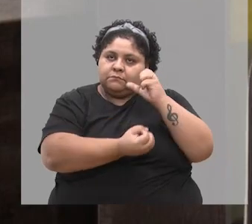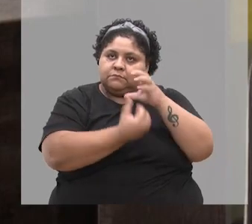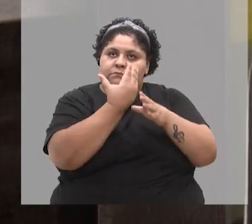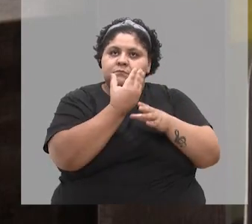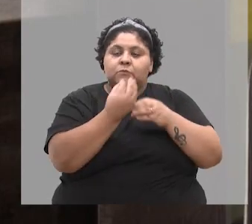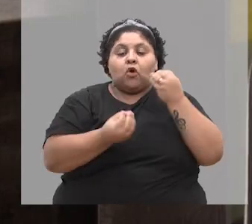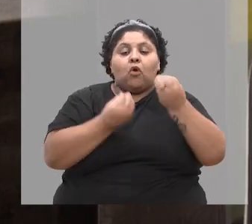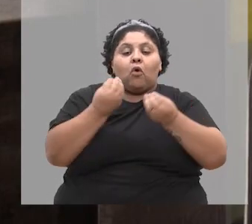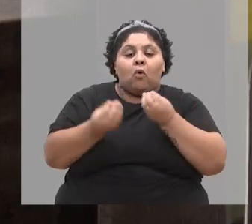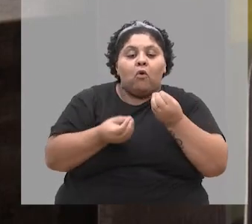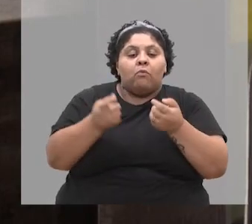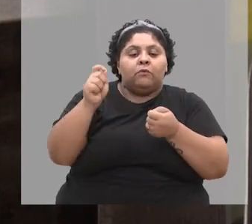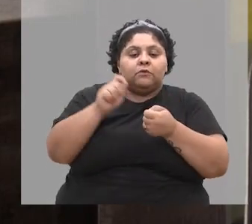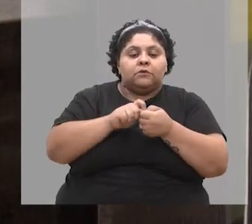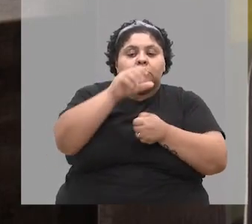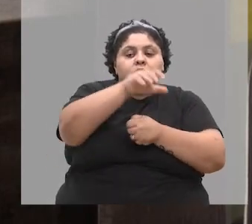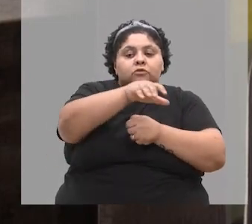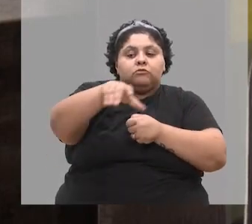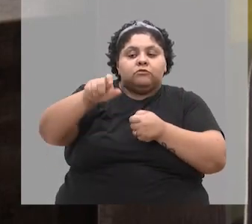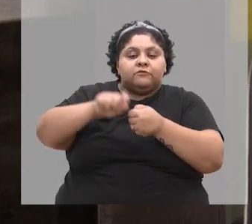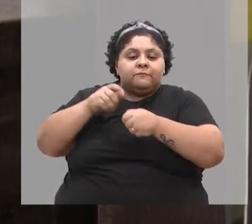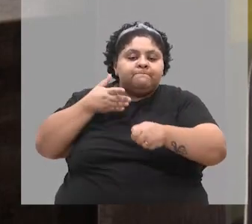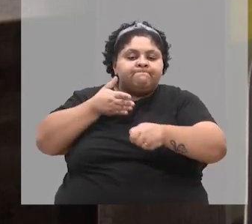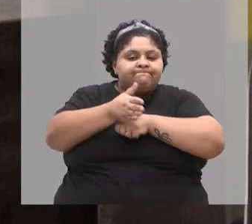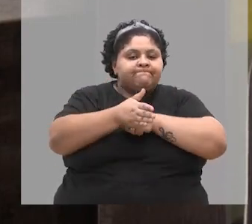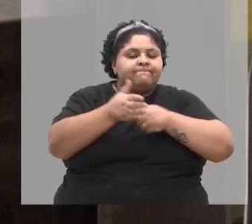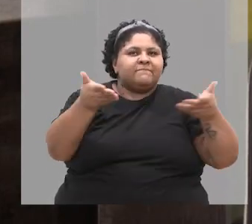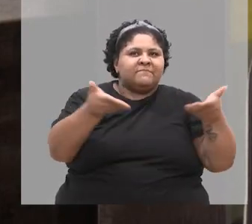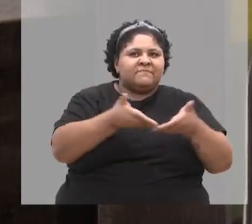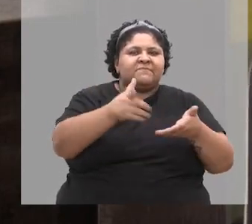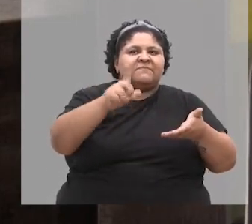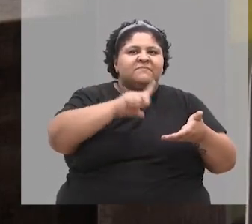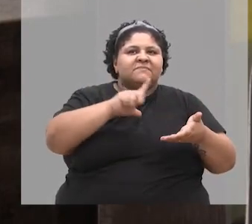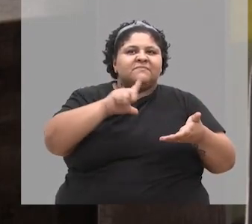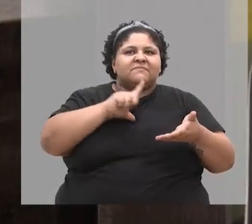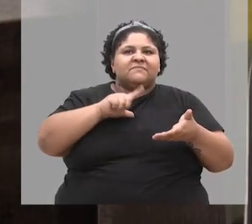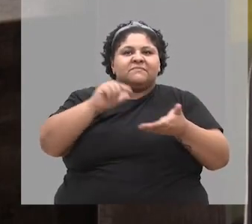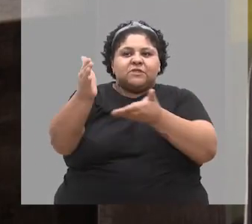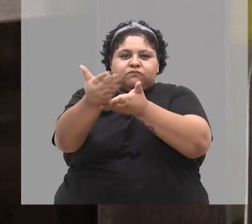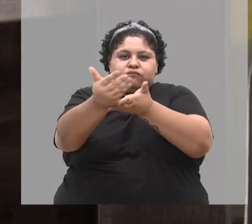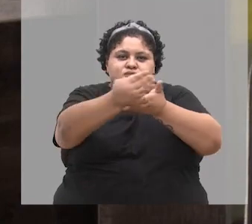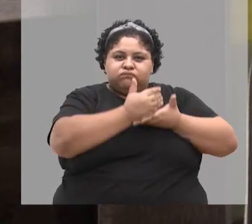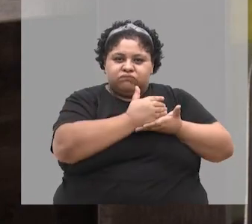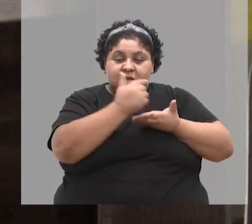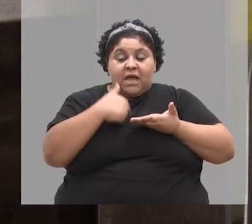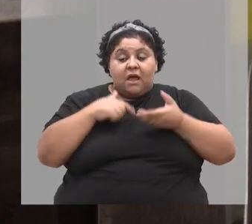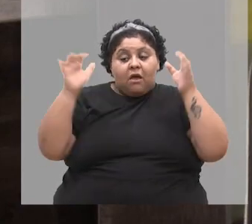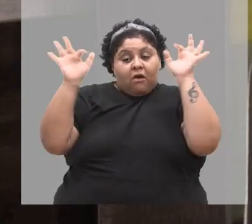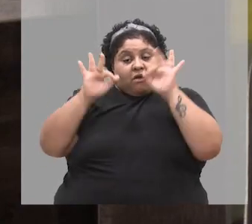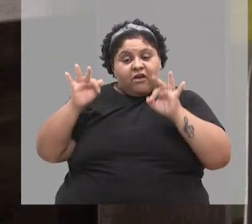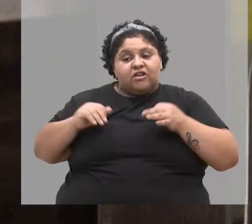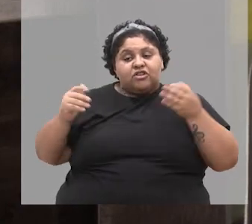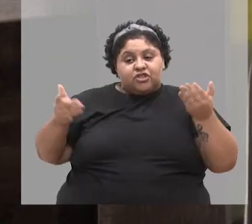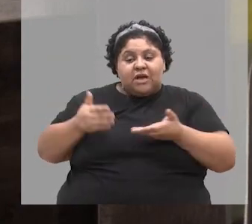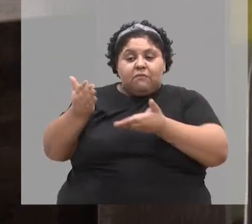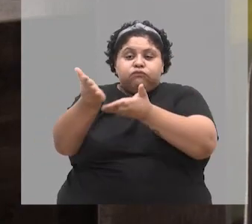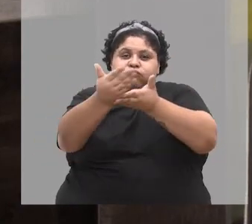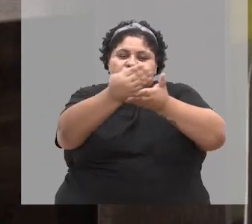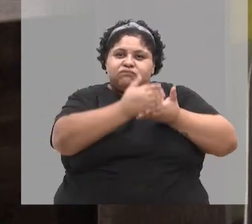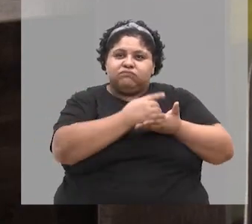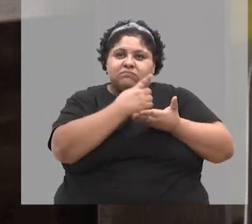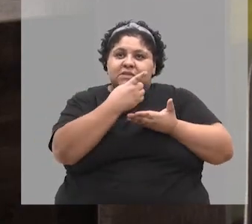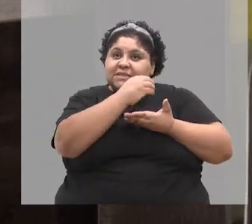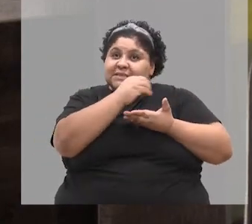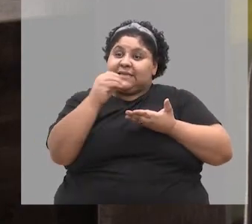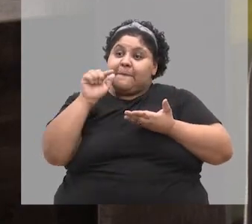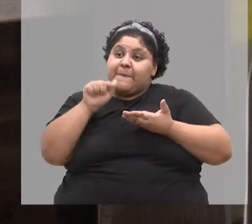decreto que institui como vai funcionar, quais são os órgãos envolvidos, e agora a gente tem a questão de captar recursos, né. Eu fico muito feliz que a gente já